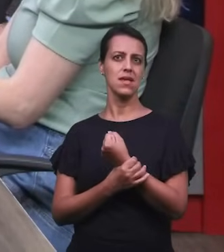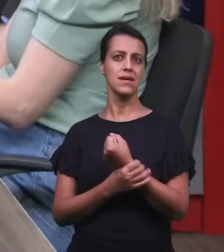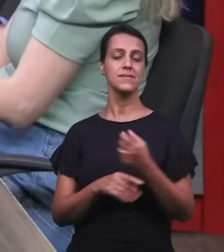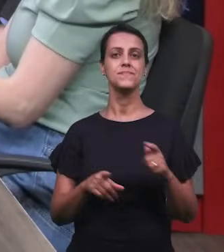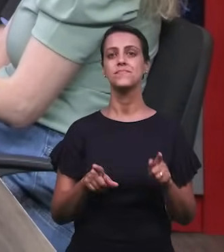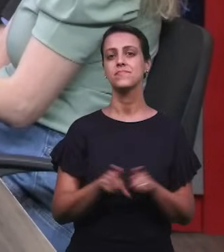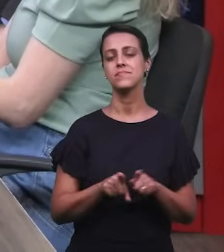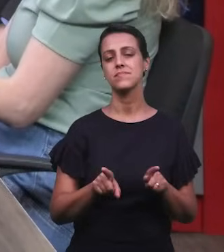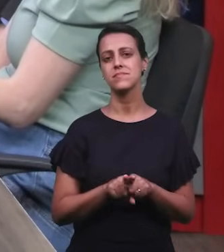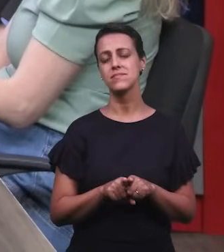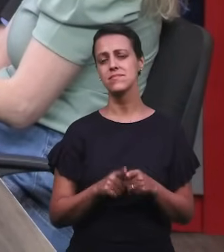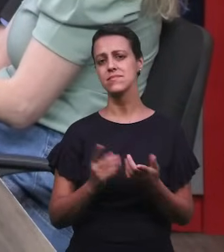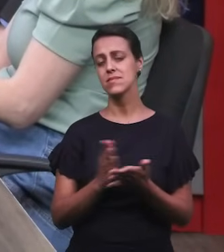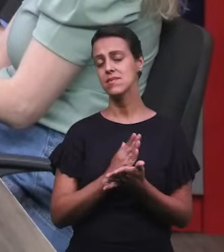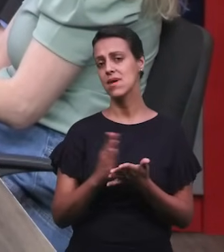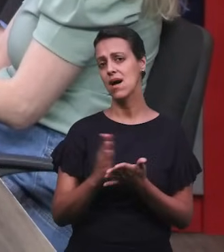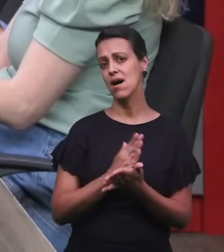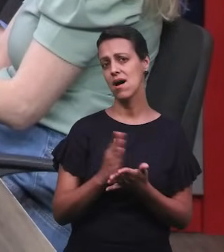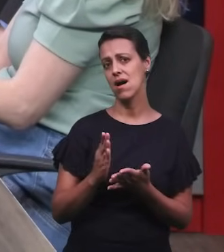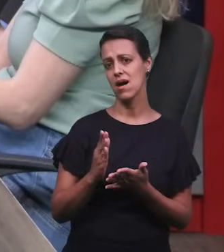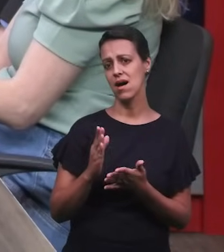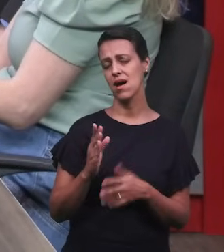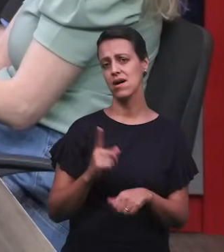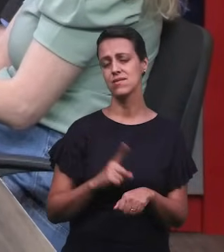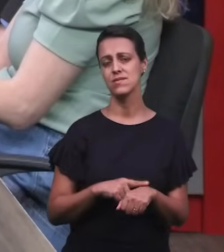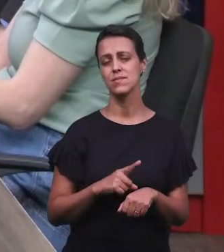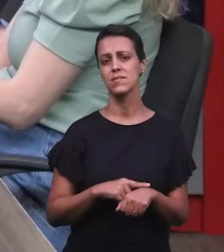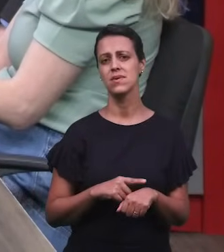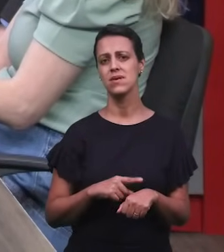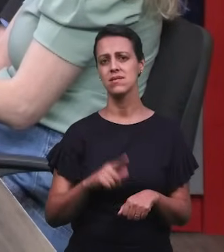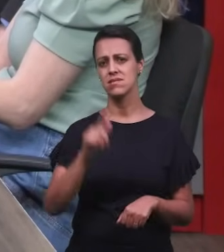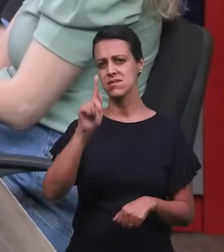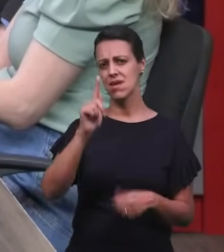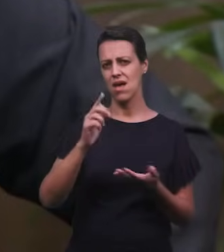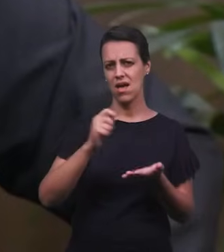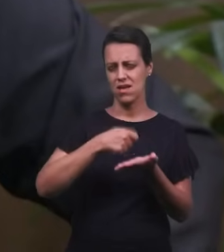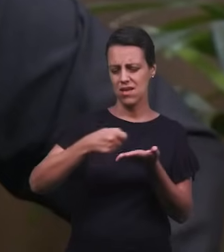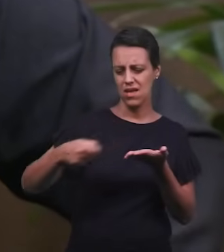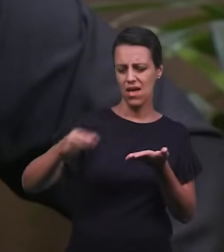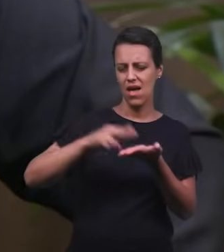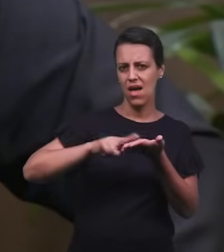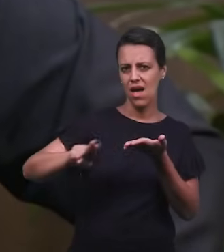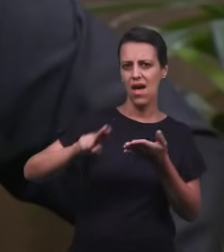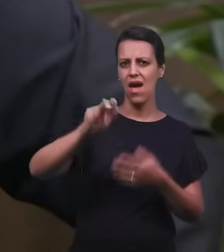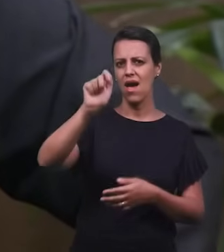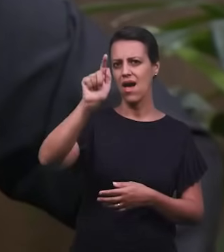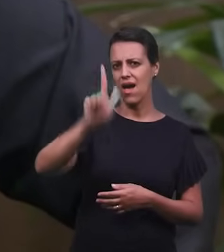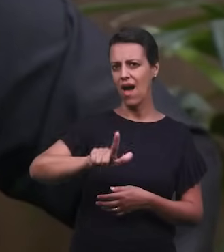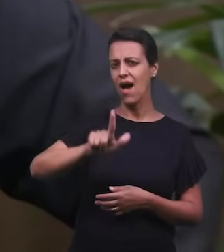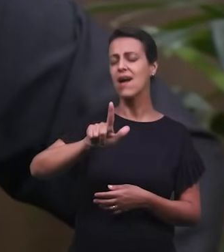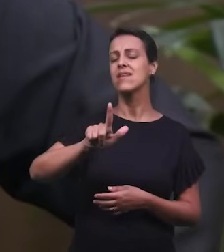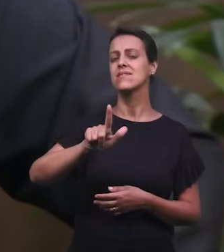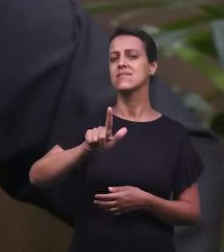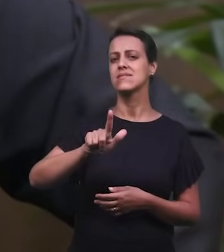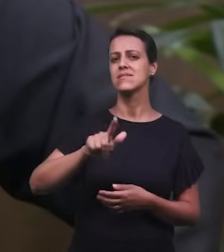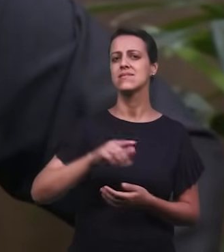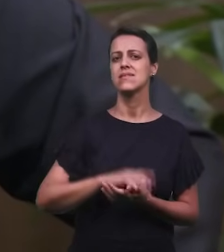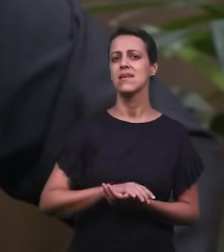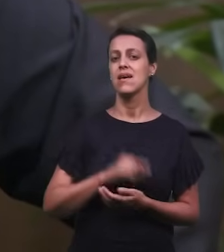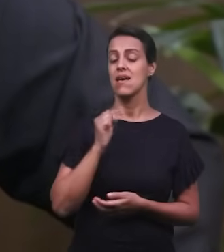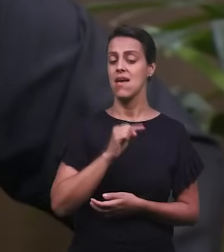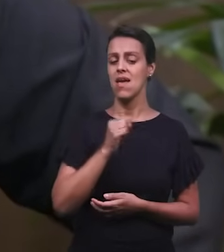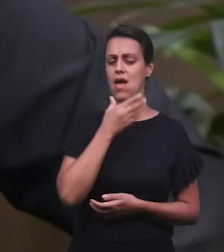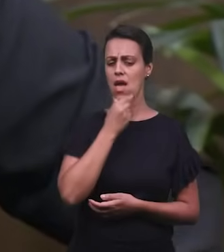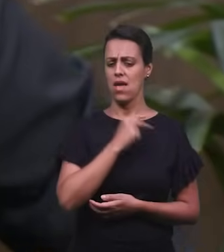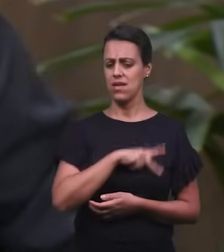também, em alguns momentos, como nós encontramos, por exemplo, na carta a Gálatas, no capítulo 2, verso 11, o próprio Paulo,